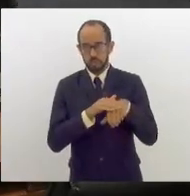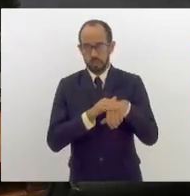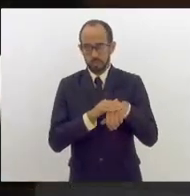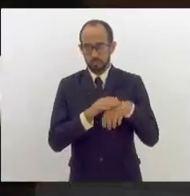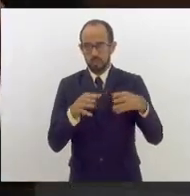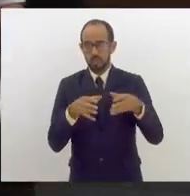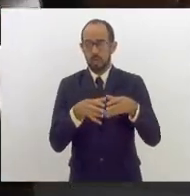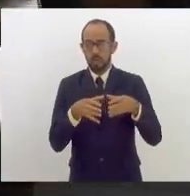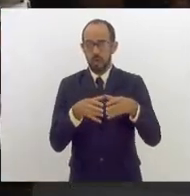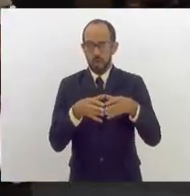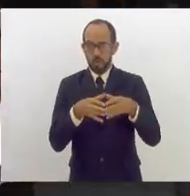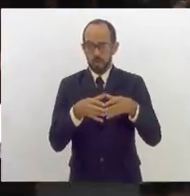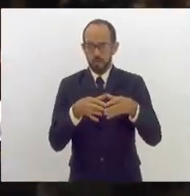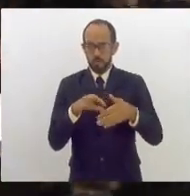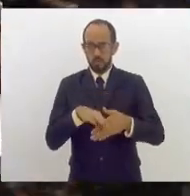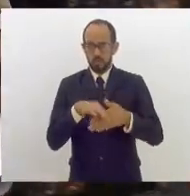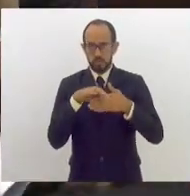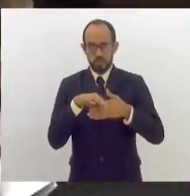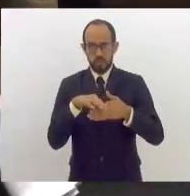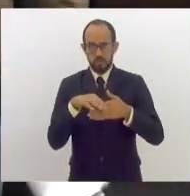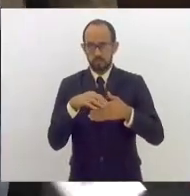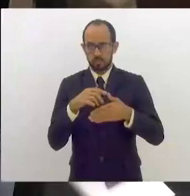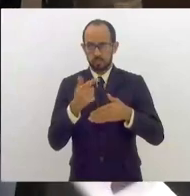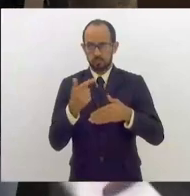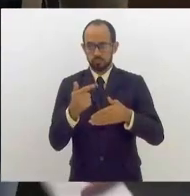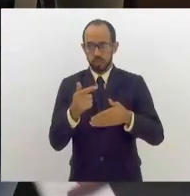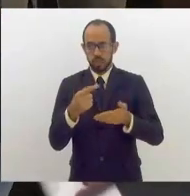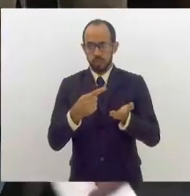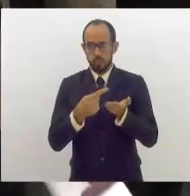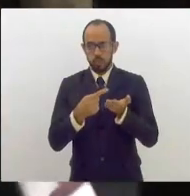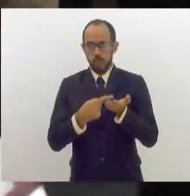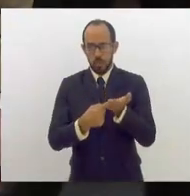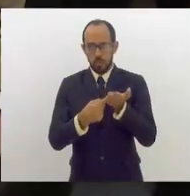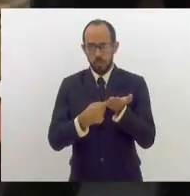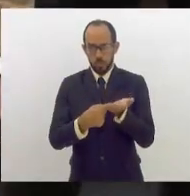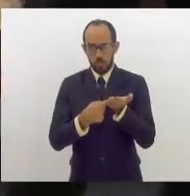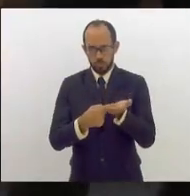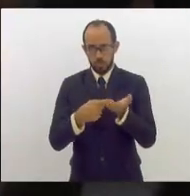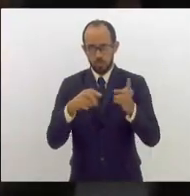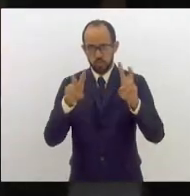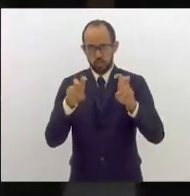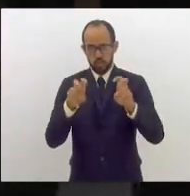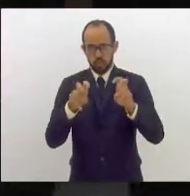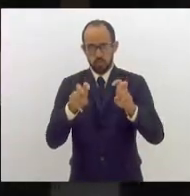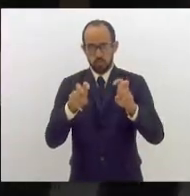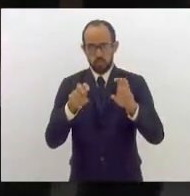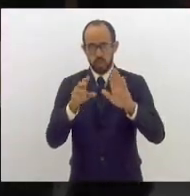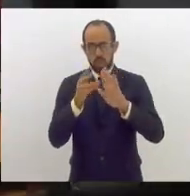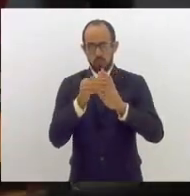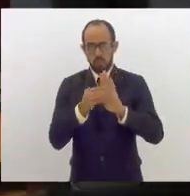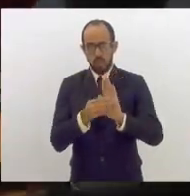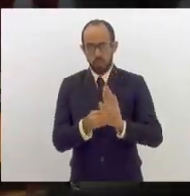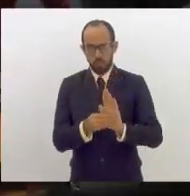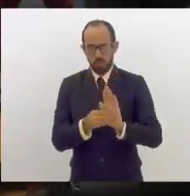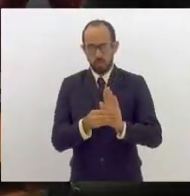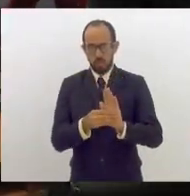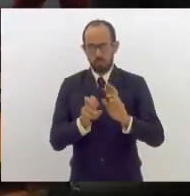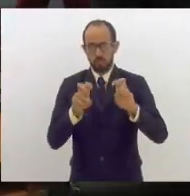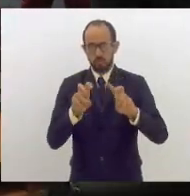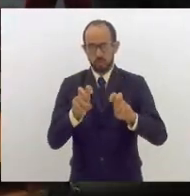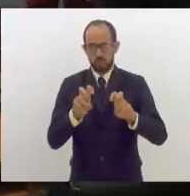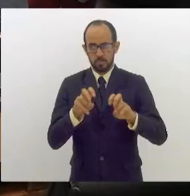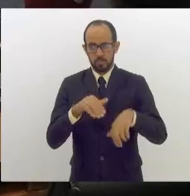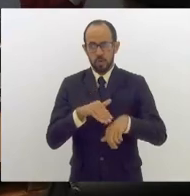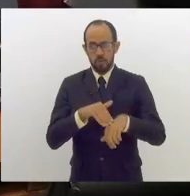de líderes não se chegou um acordo em relação a pauta sobretudo no que se refere a possibilidade de aumento